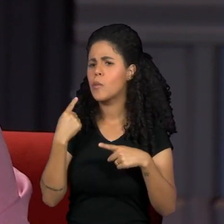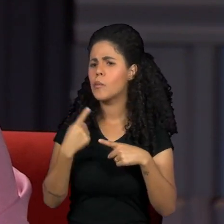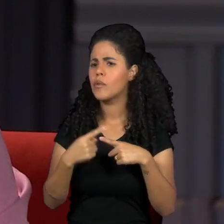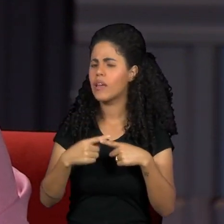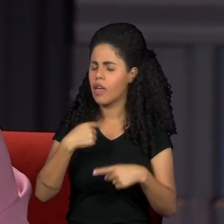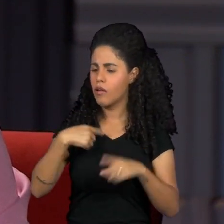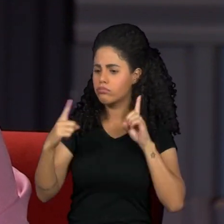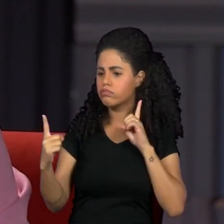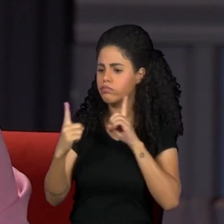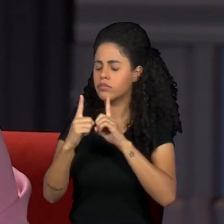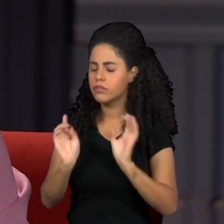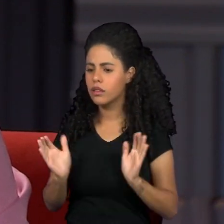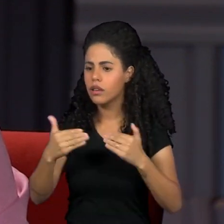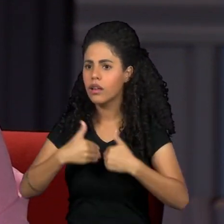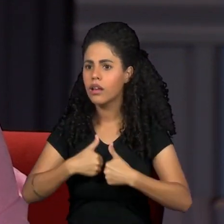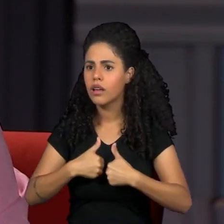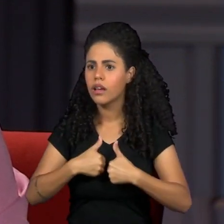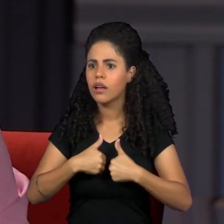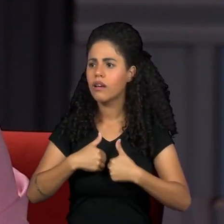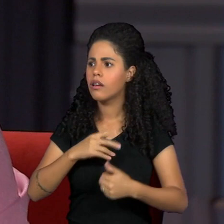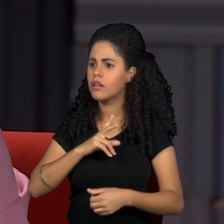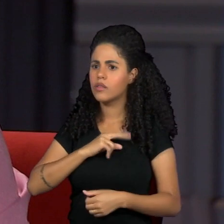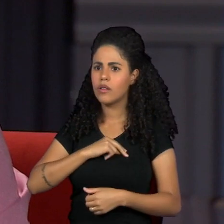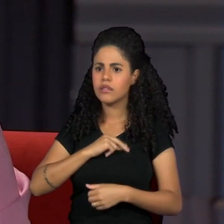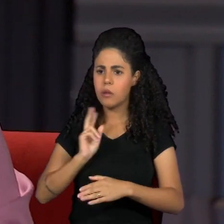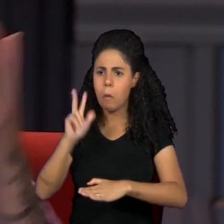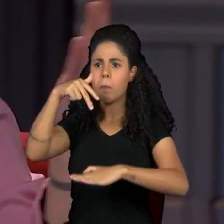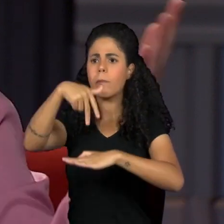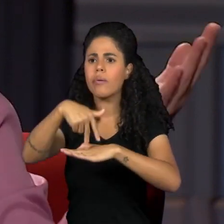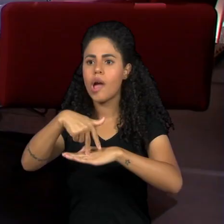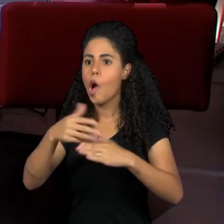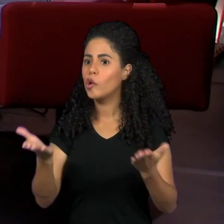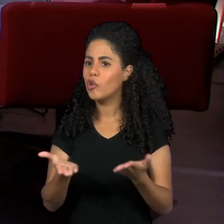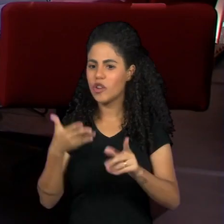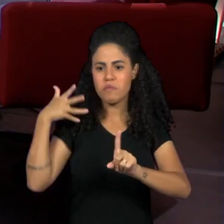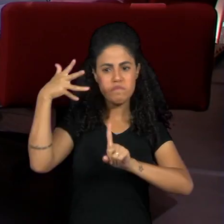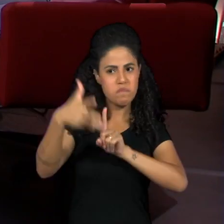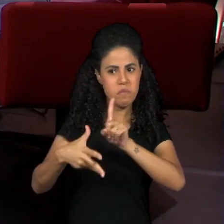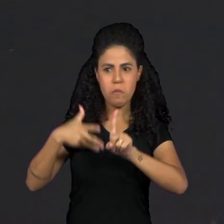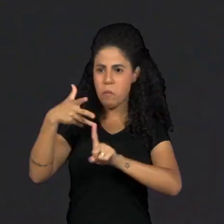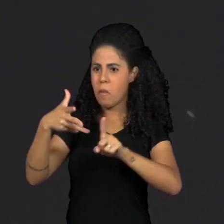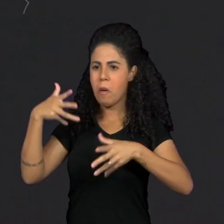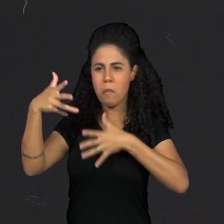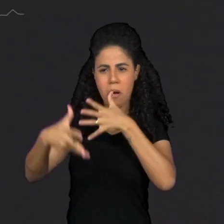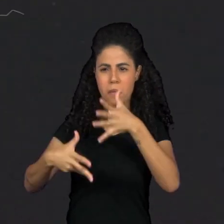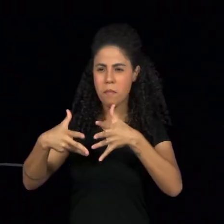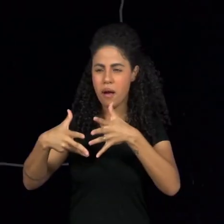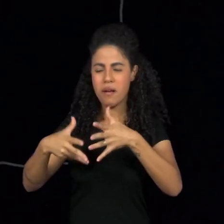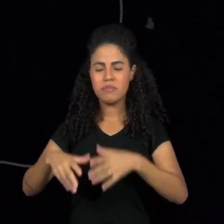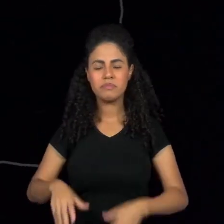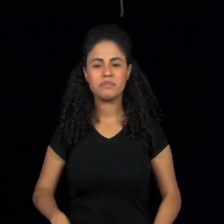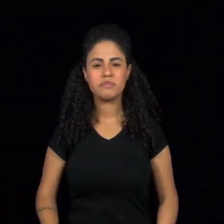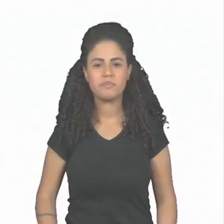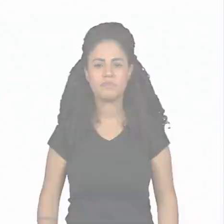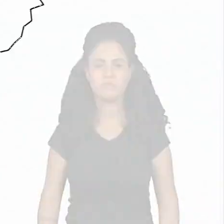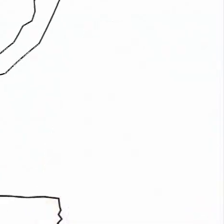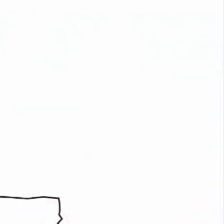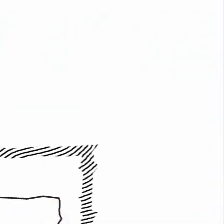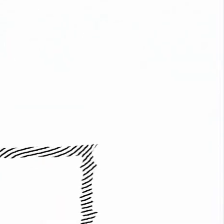me descobri autista, a gente não tinha espaço de voz. E olha onde a gente chegou, né?